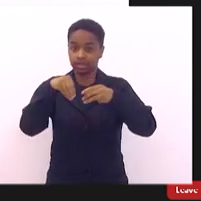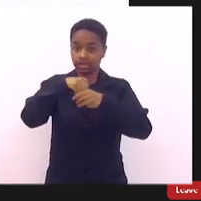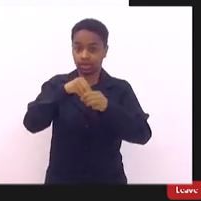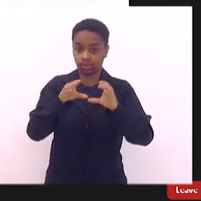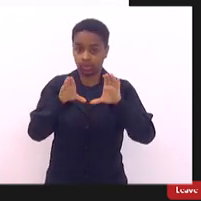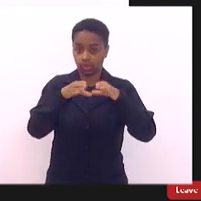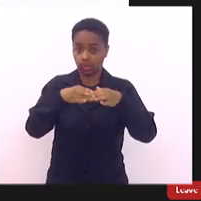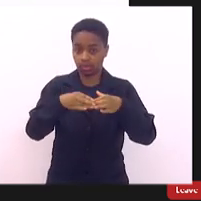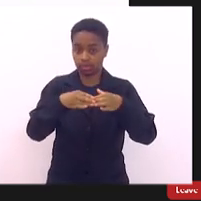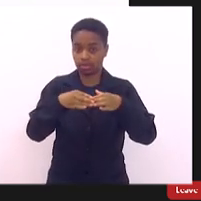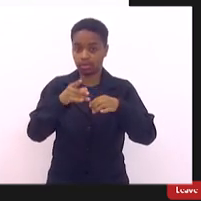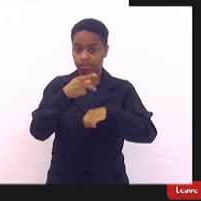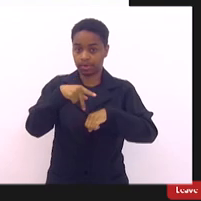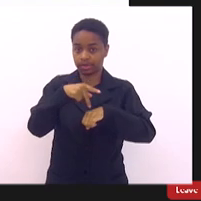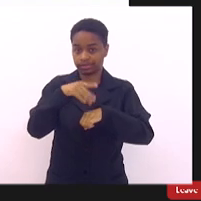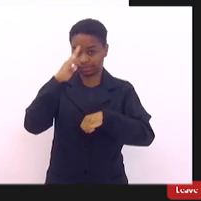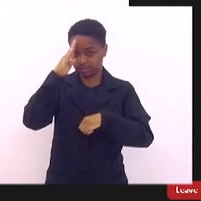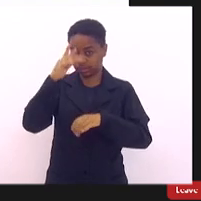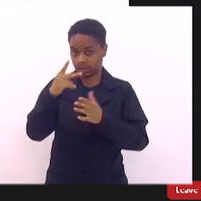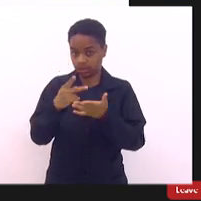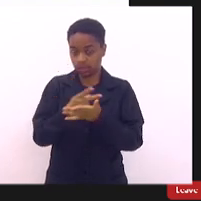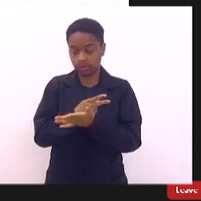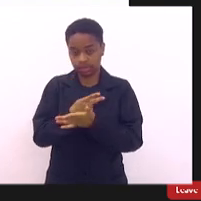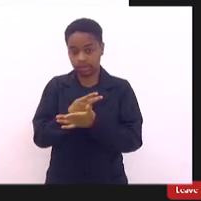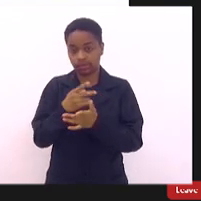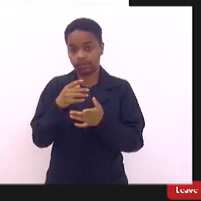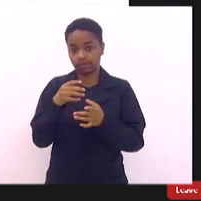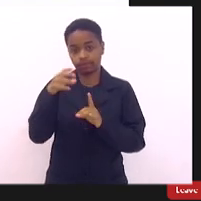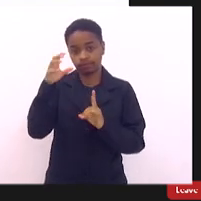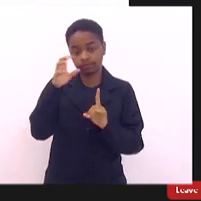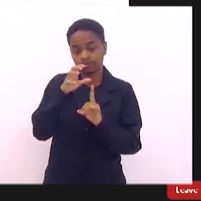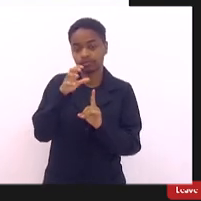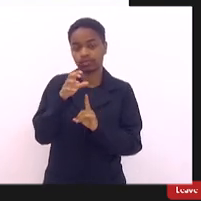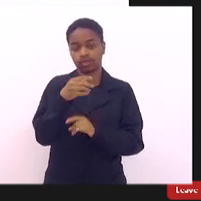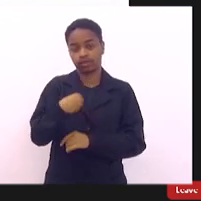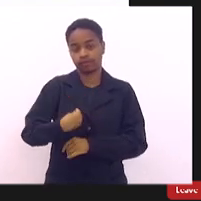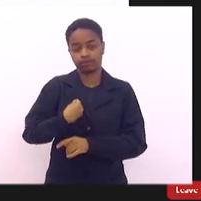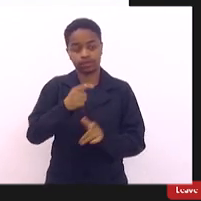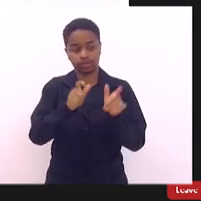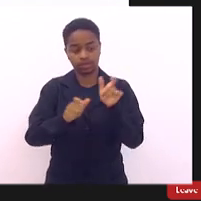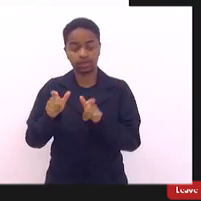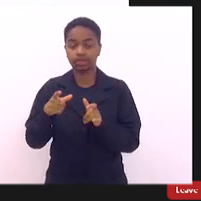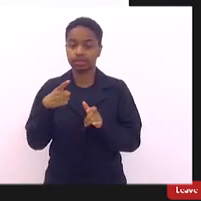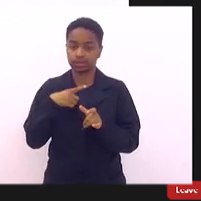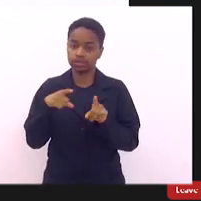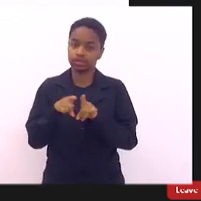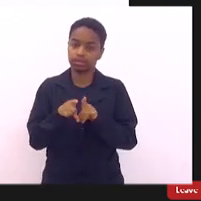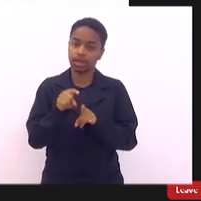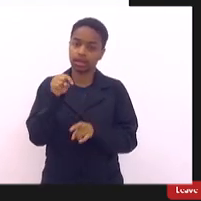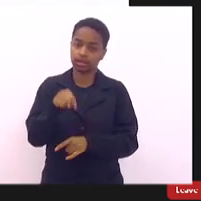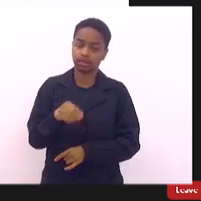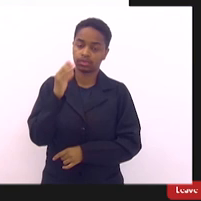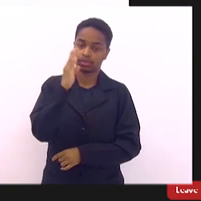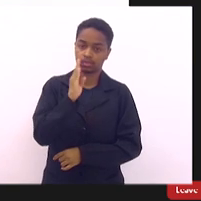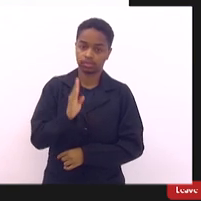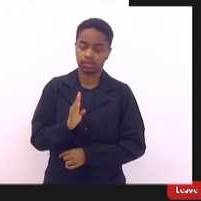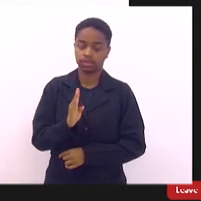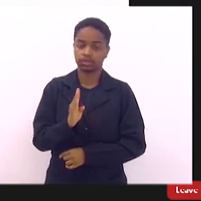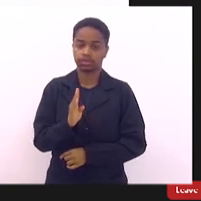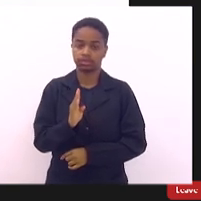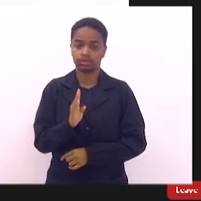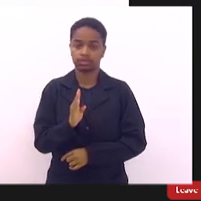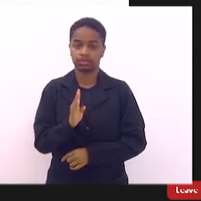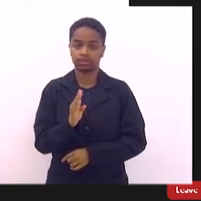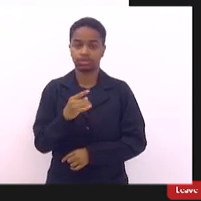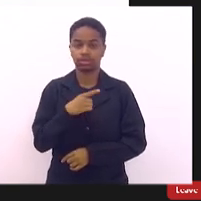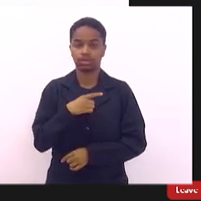impacto que essa violência online tem na vida das pessoas, a gente tem uma série de fatores no Brasil que fazem com que